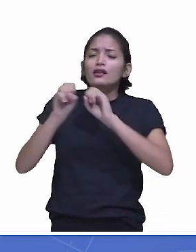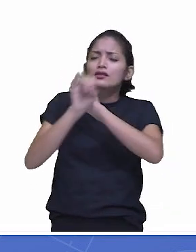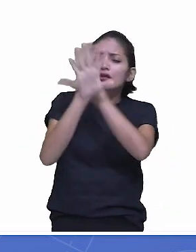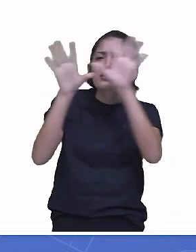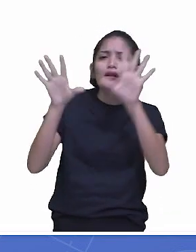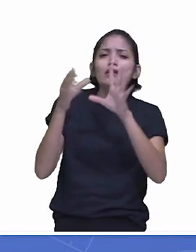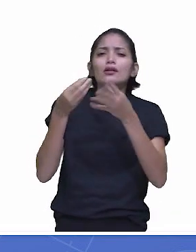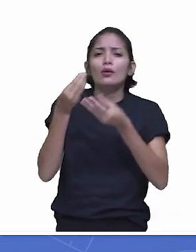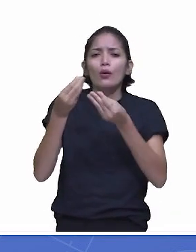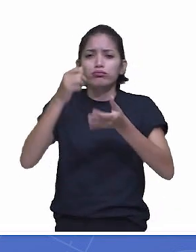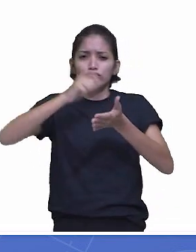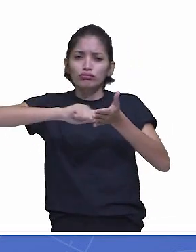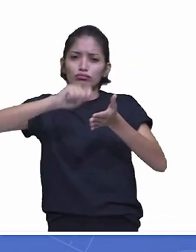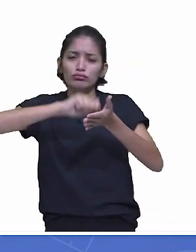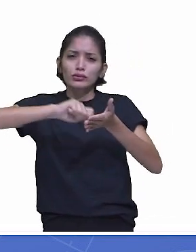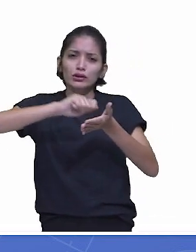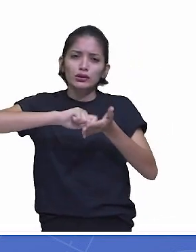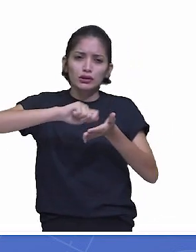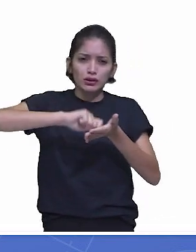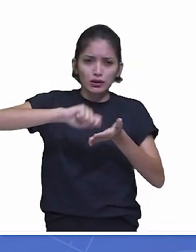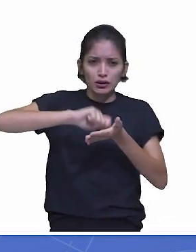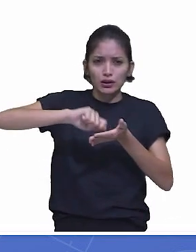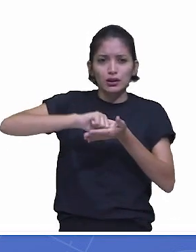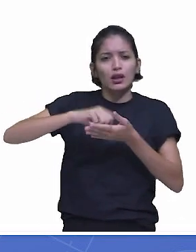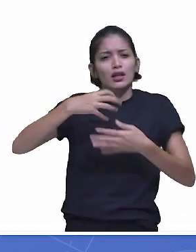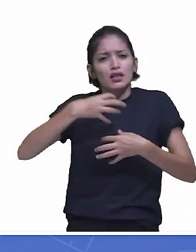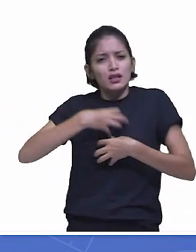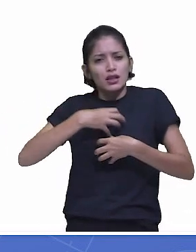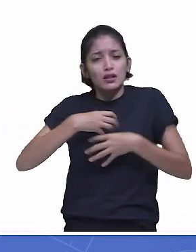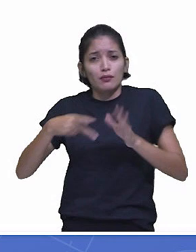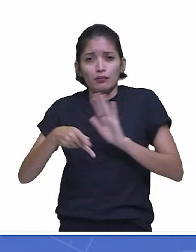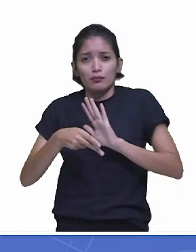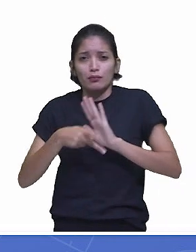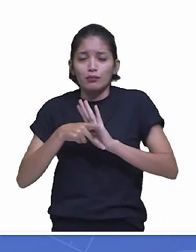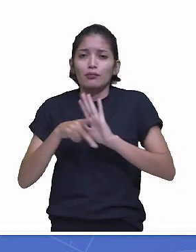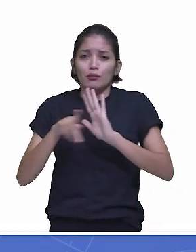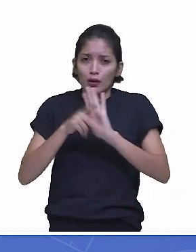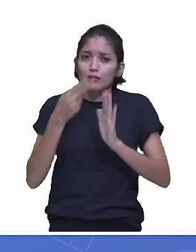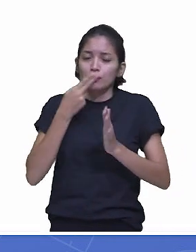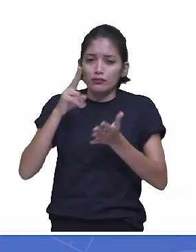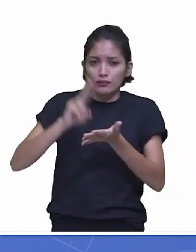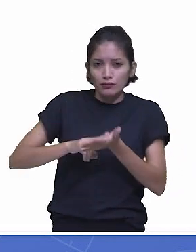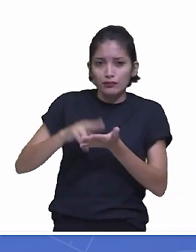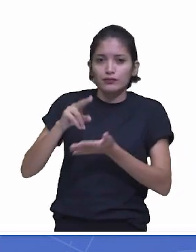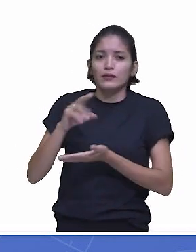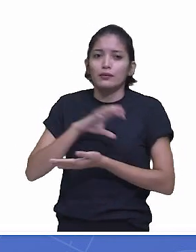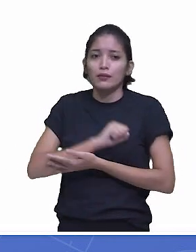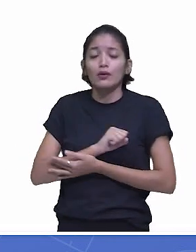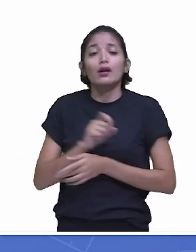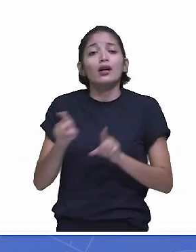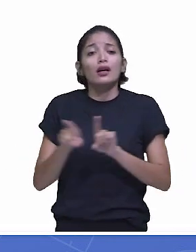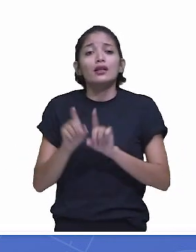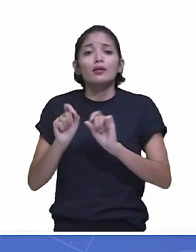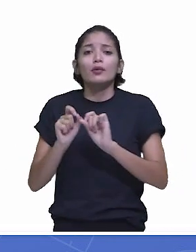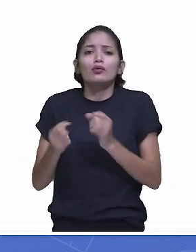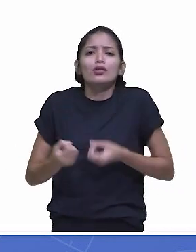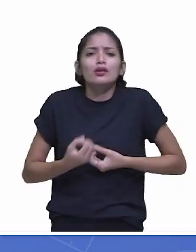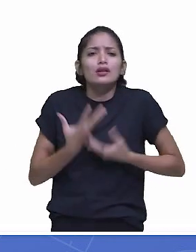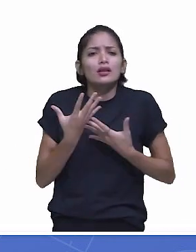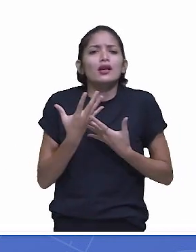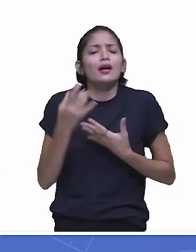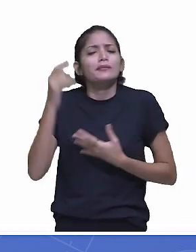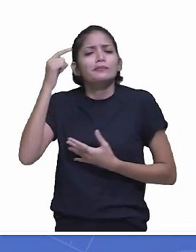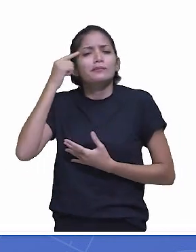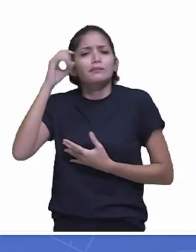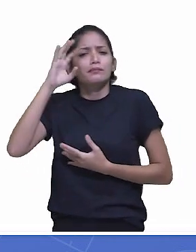ser escritas as mensagens sentimentais nas cartas de amor. Ou letra E. Produzir uma visão ficcional do sentimento